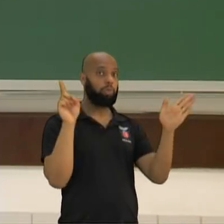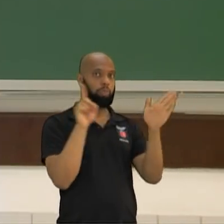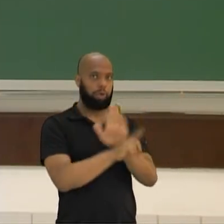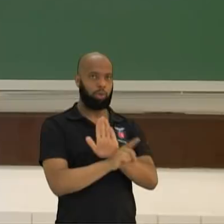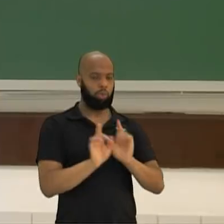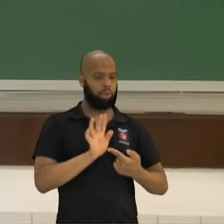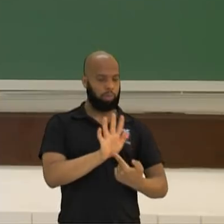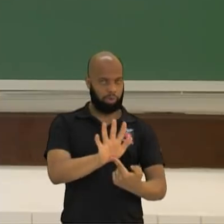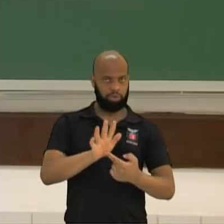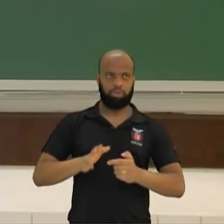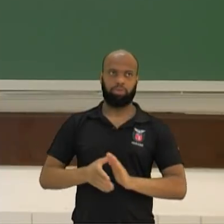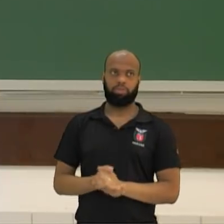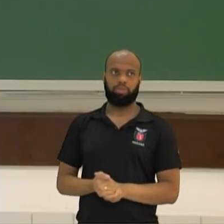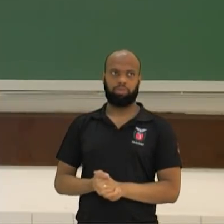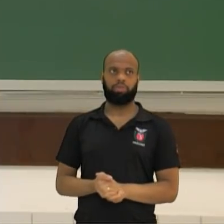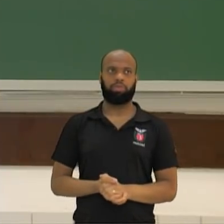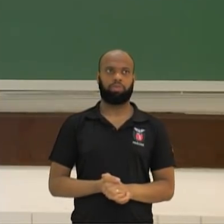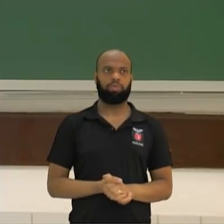da saúde.